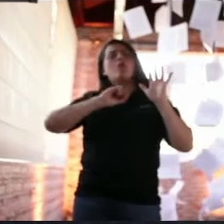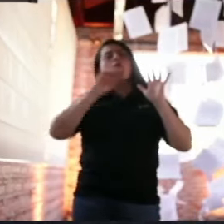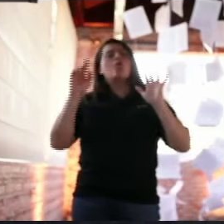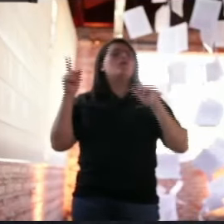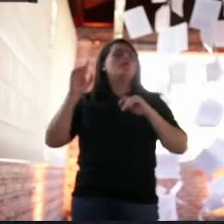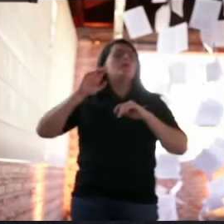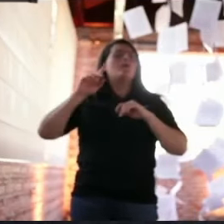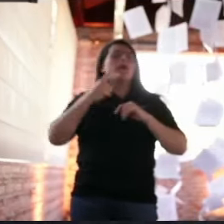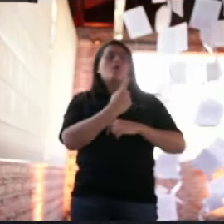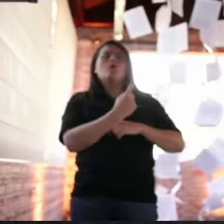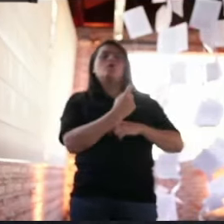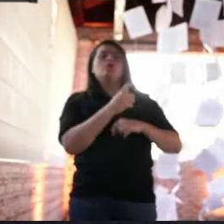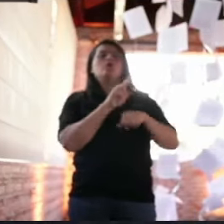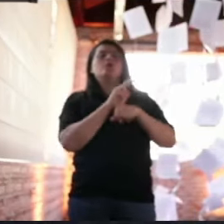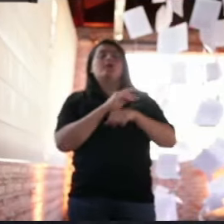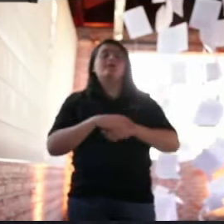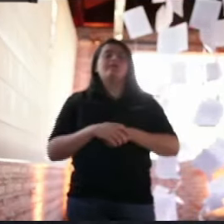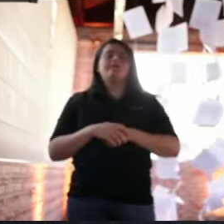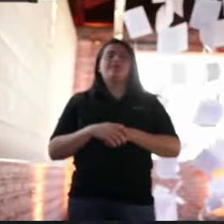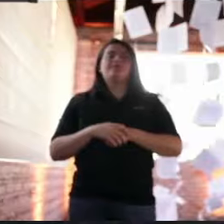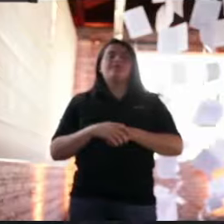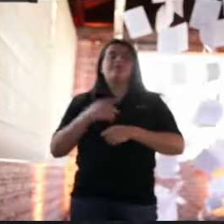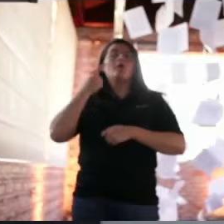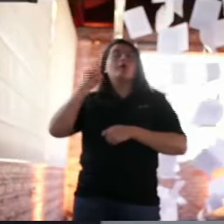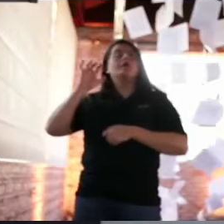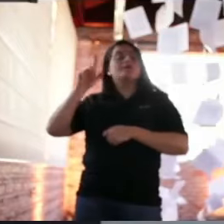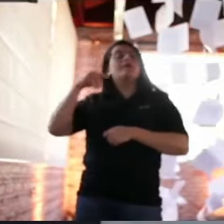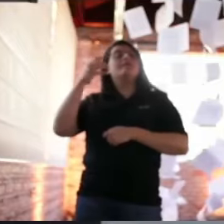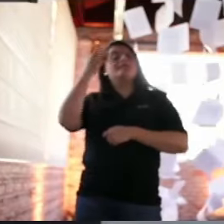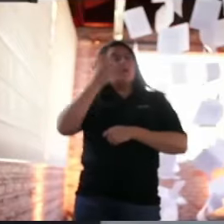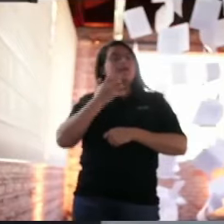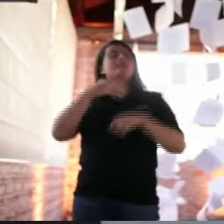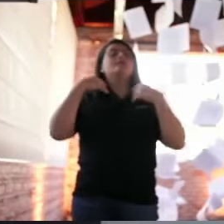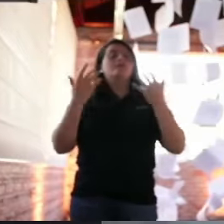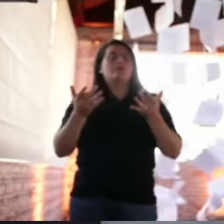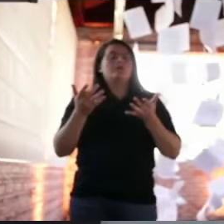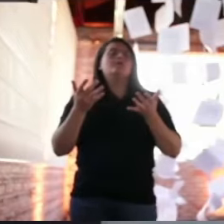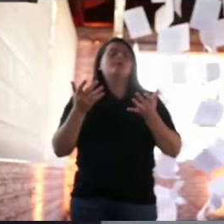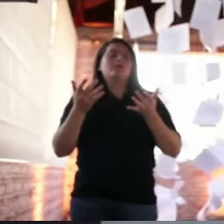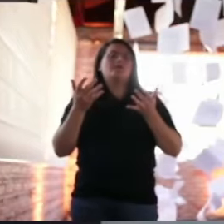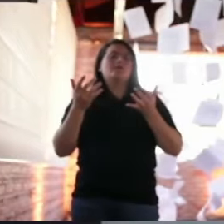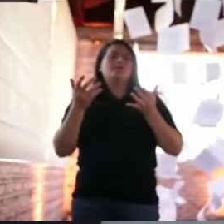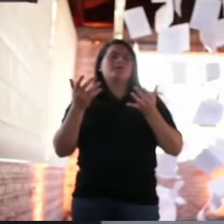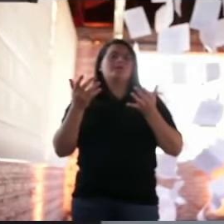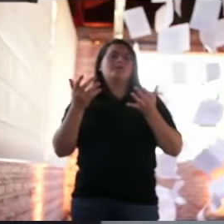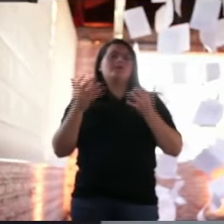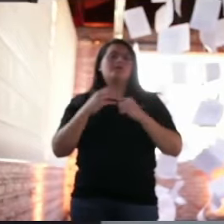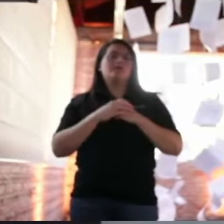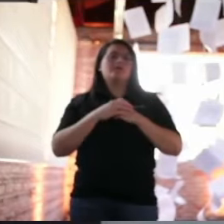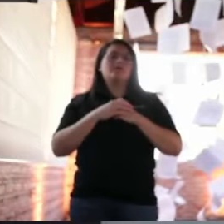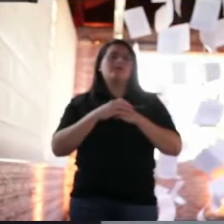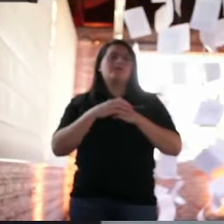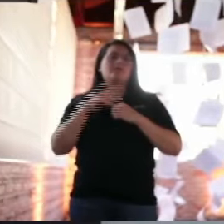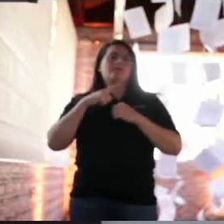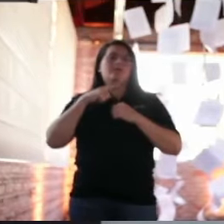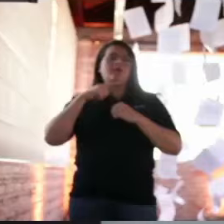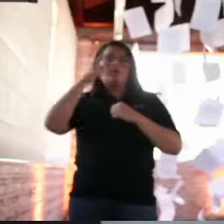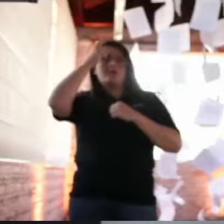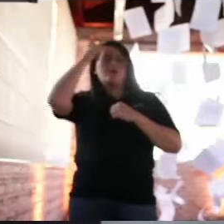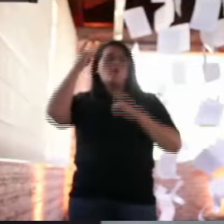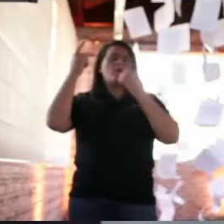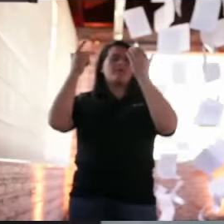singularizados olha isso é muito sério quando isso o único é um Pediatra